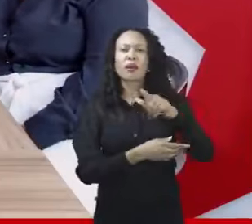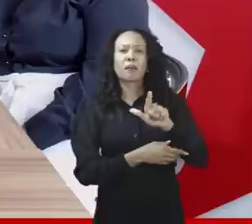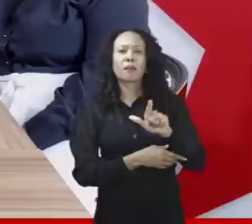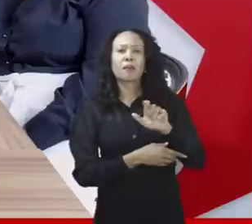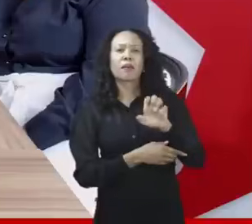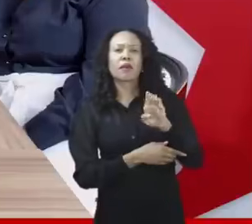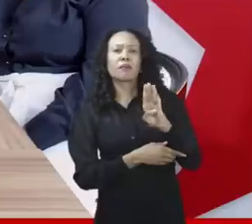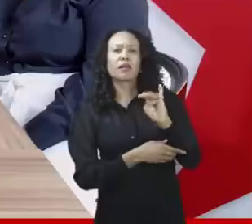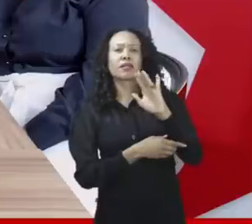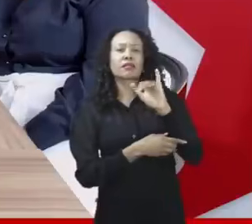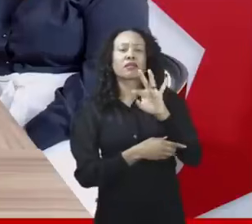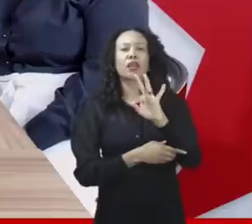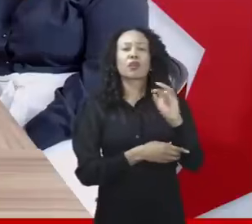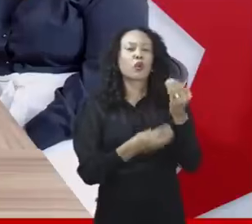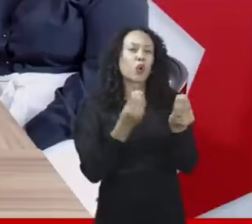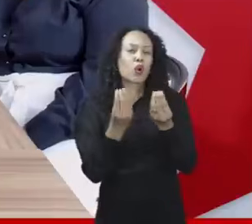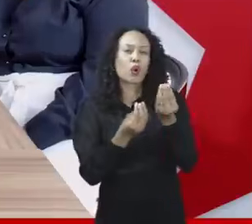Cris.